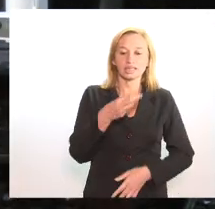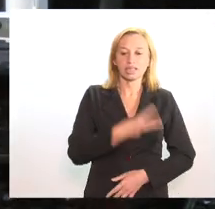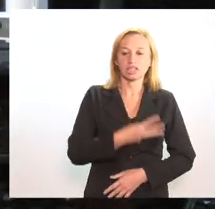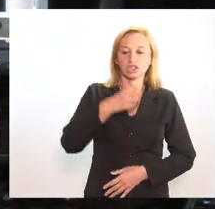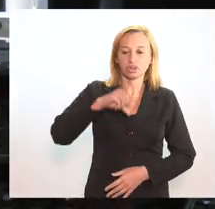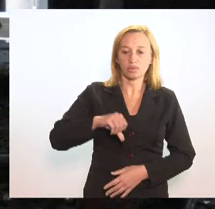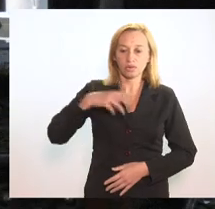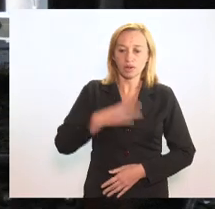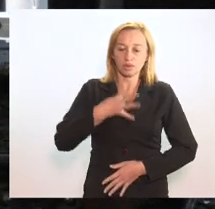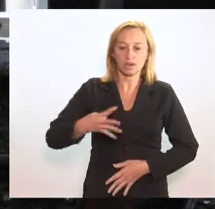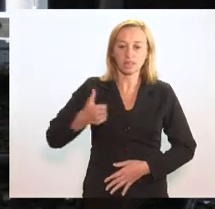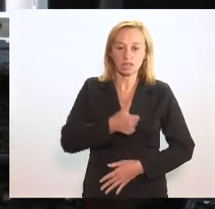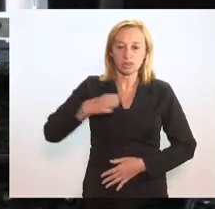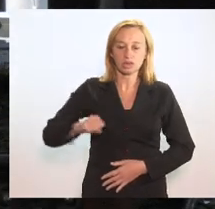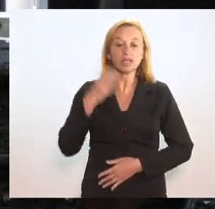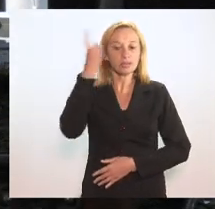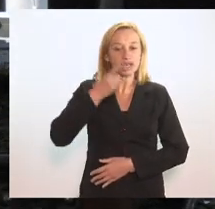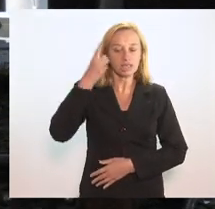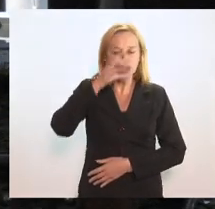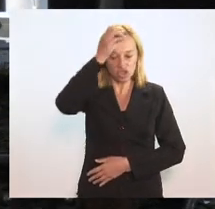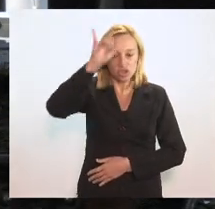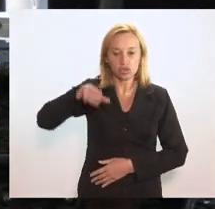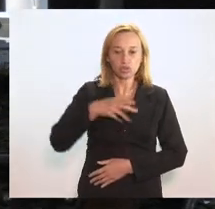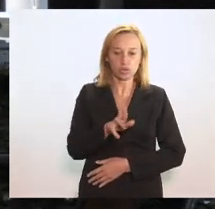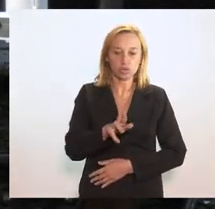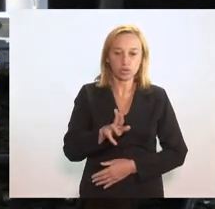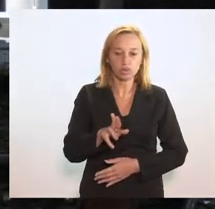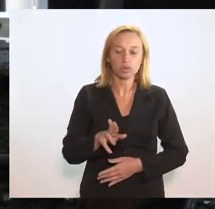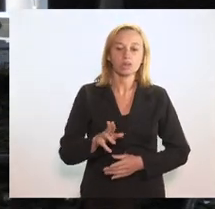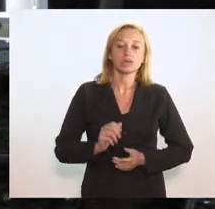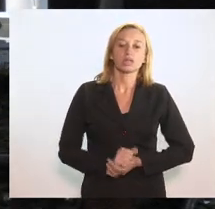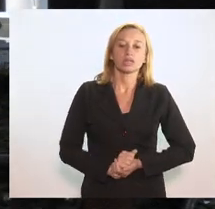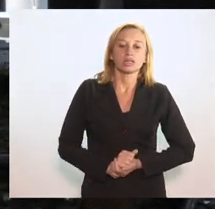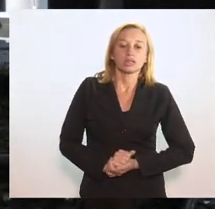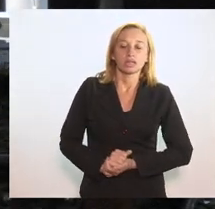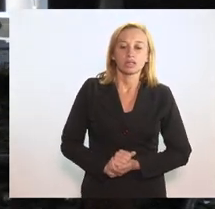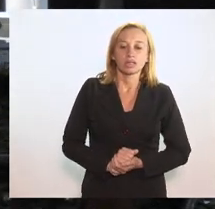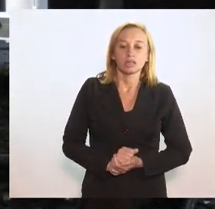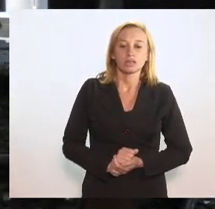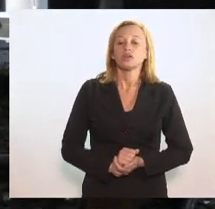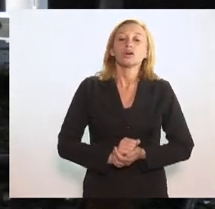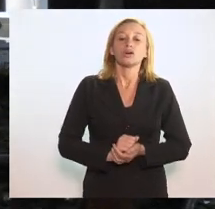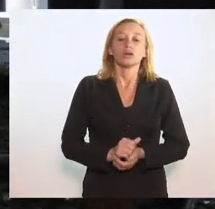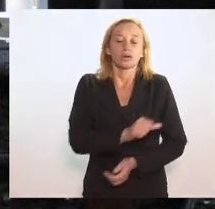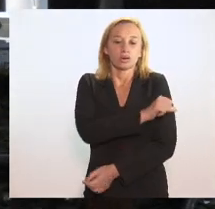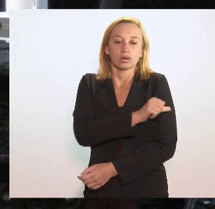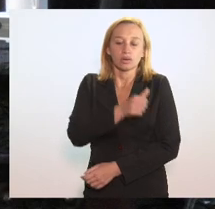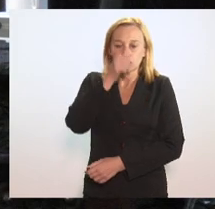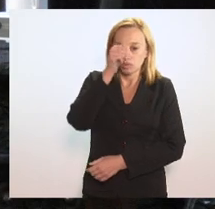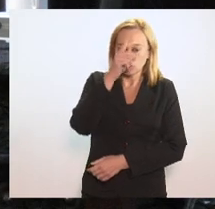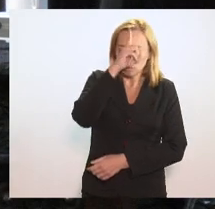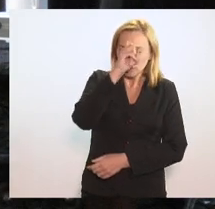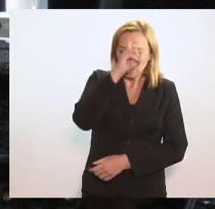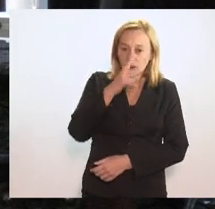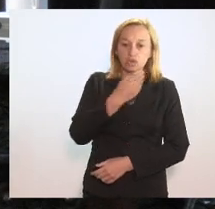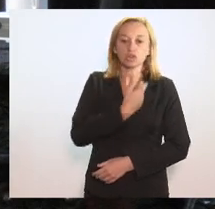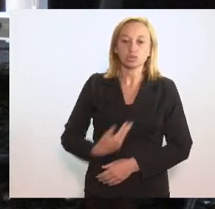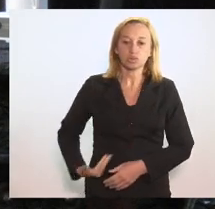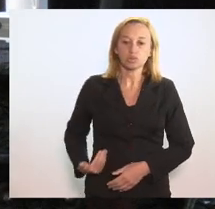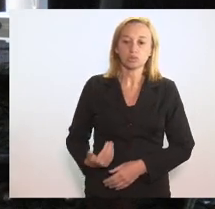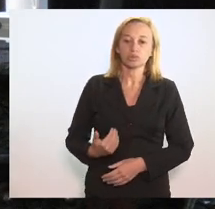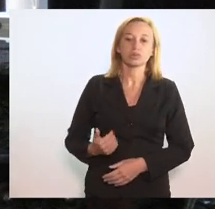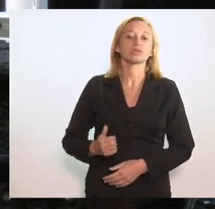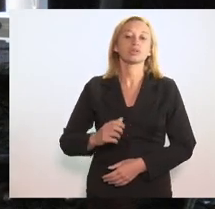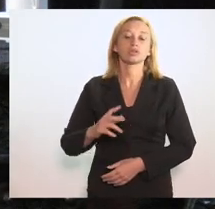18, de autoria da deputada Tia Ju, que estabelece que as maternidades e os hospitais públicos e privados do Estado do Rio de Janeiro ofereçam aos pais e